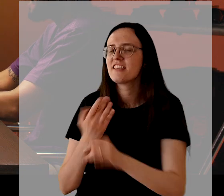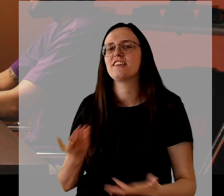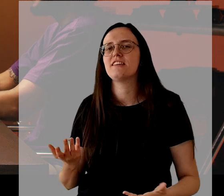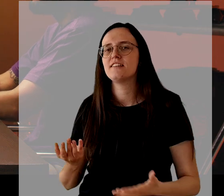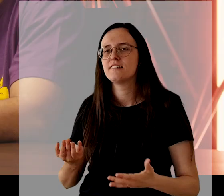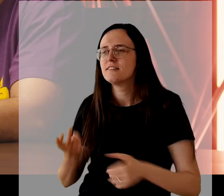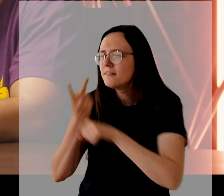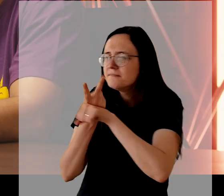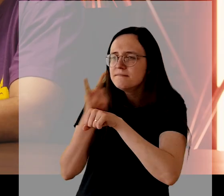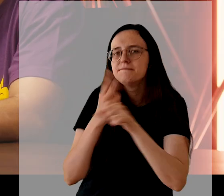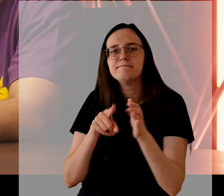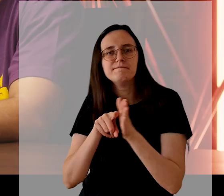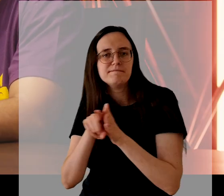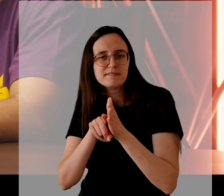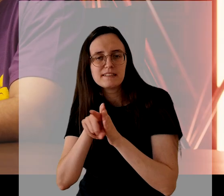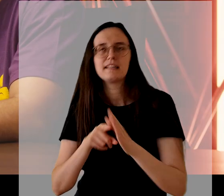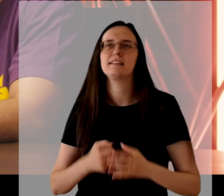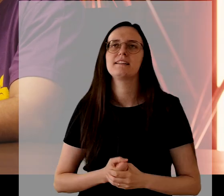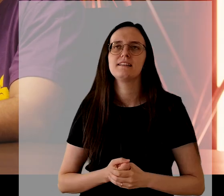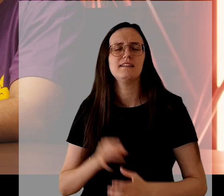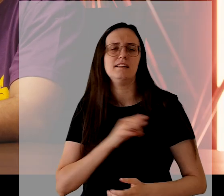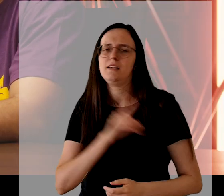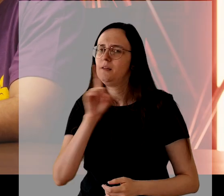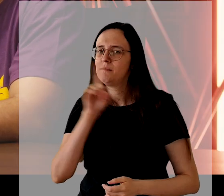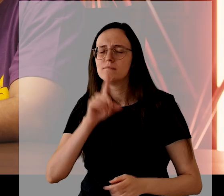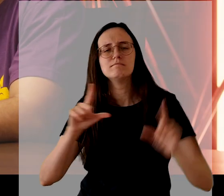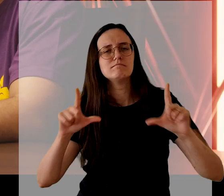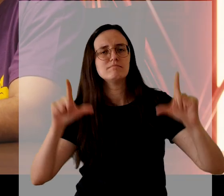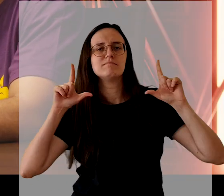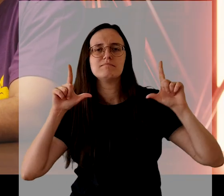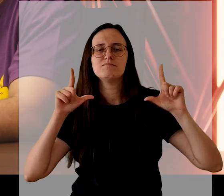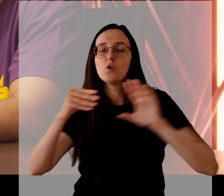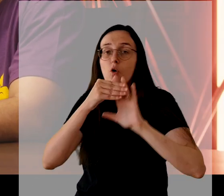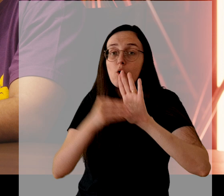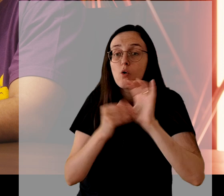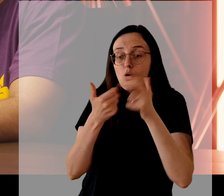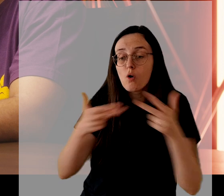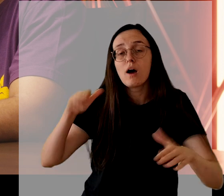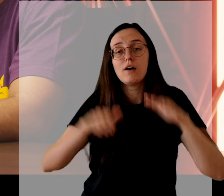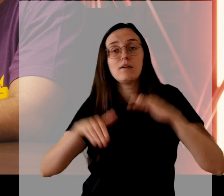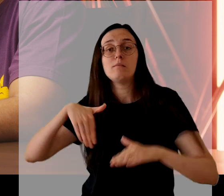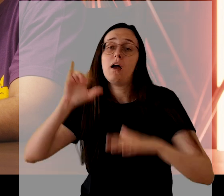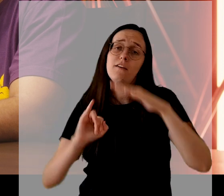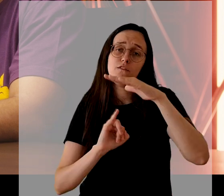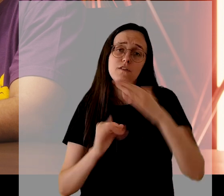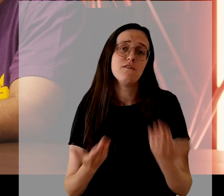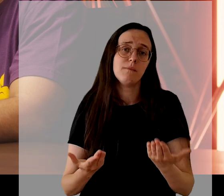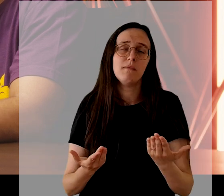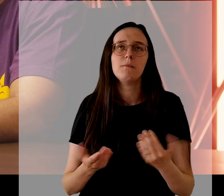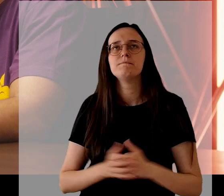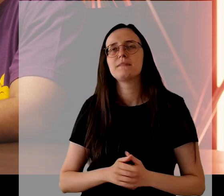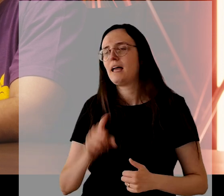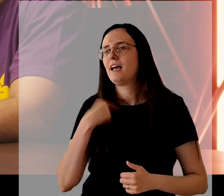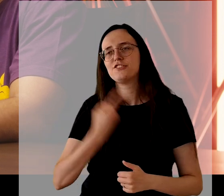ficar fuçando, pesquisando, não ter medo de colocar a cara no conteúdo talvez mais informal, né?